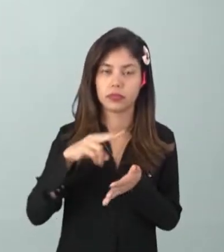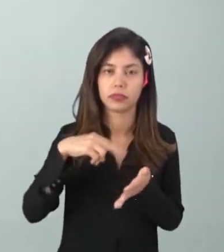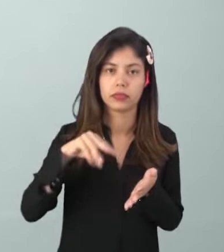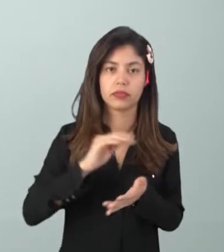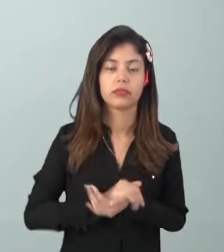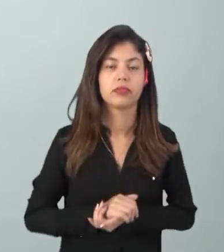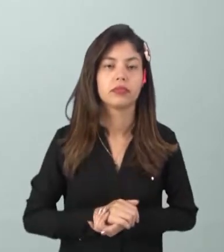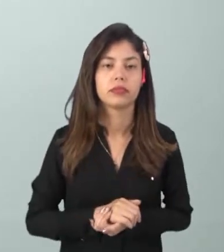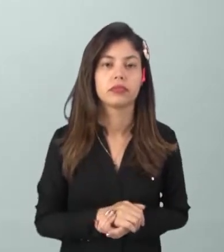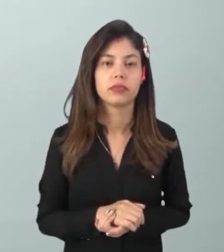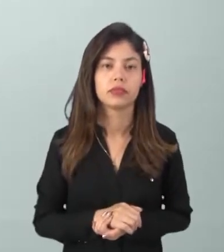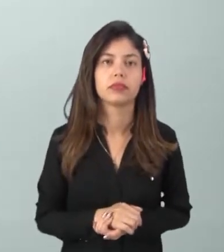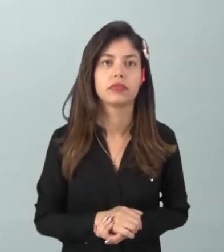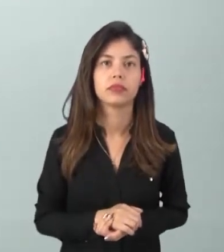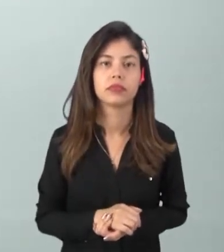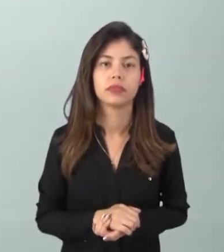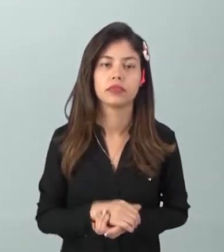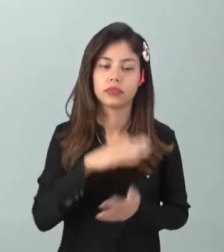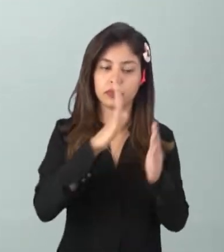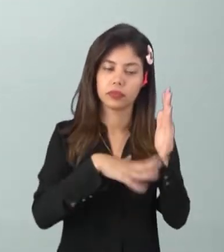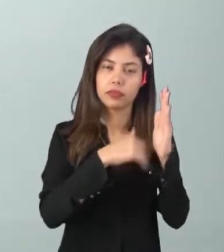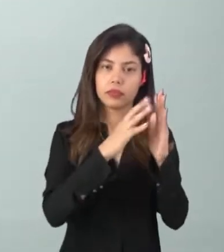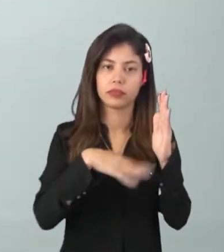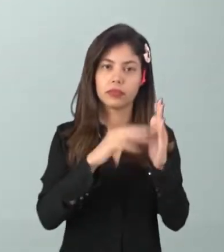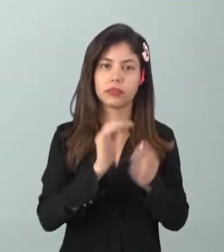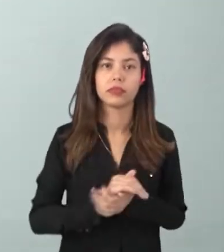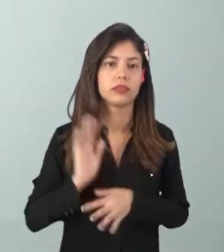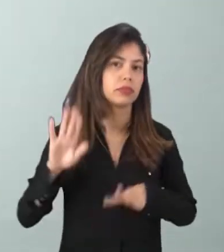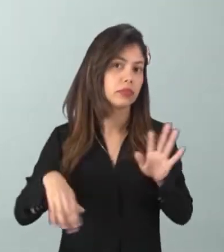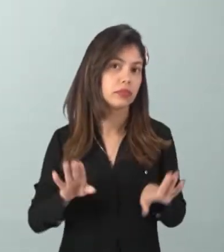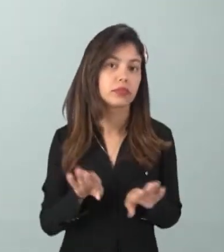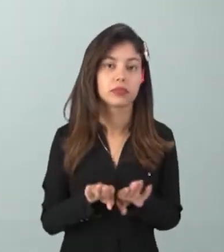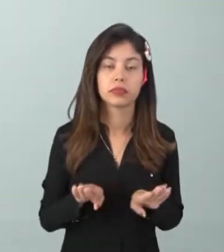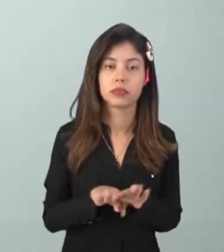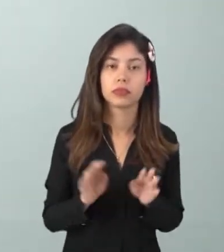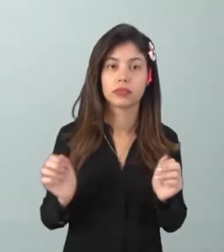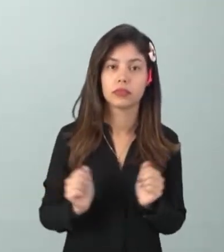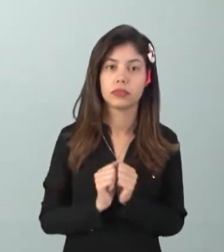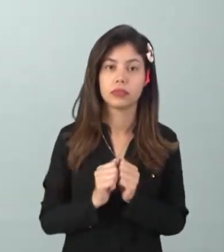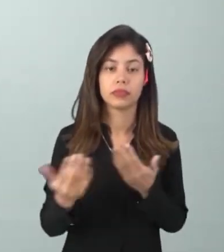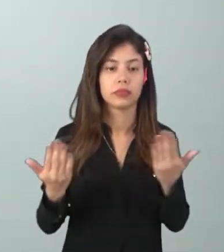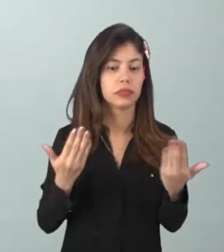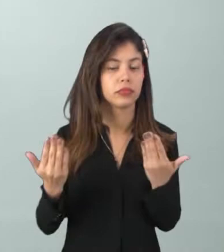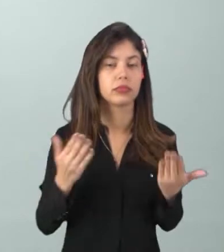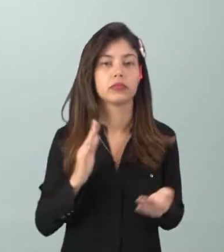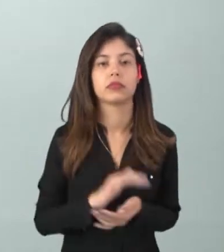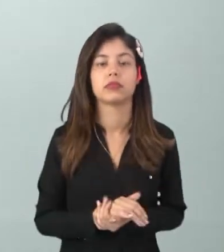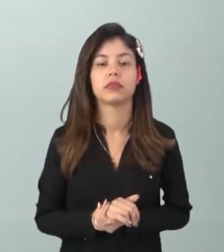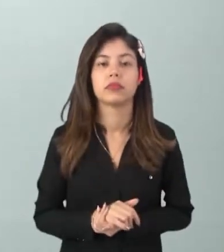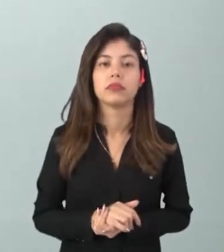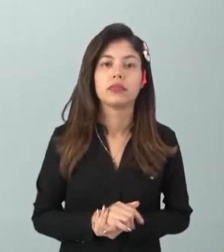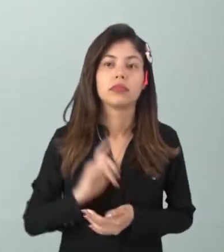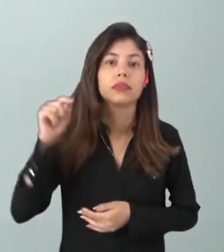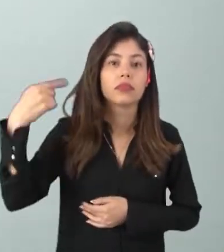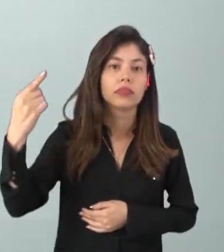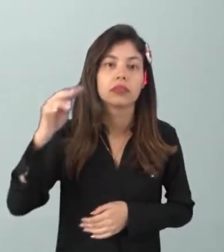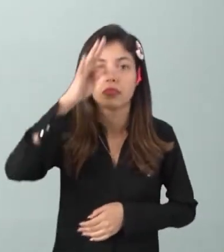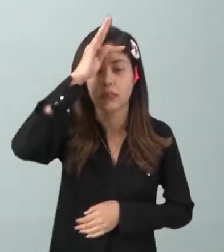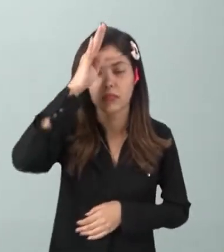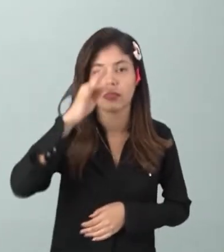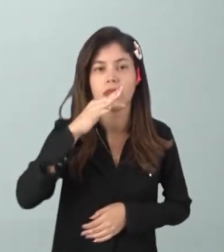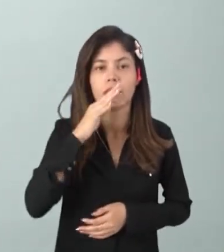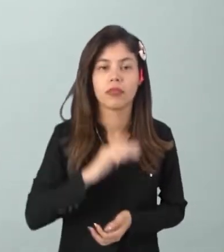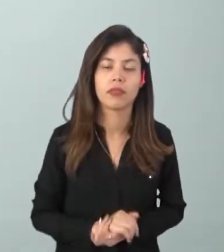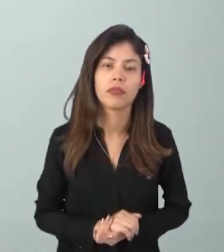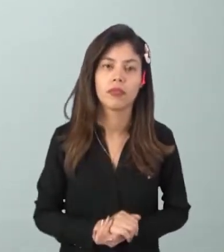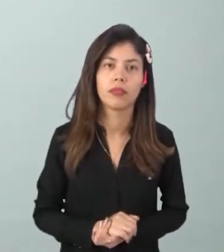danças, nas liturgias, nas pinturas, e geralmente elas estão associadas àquelas tradições